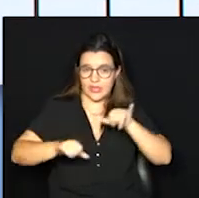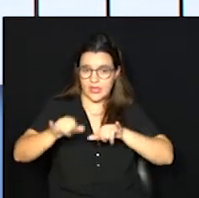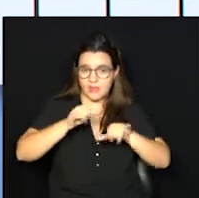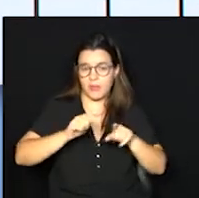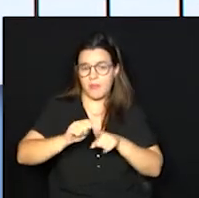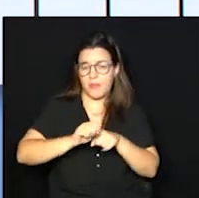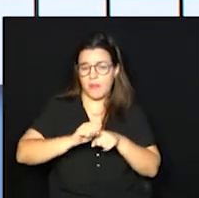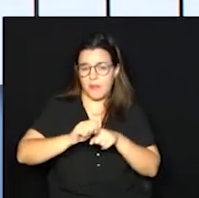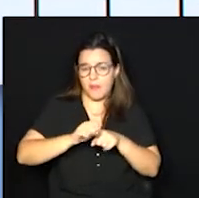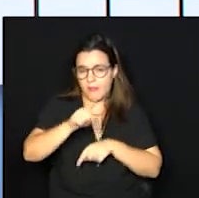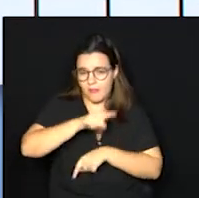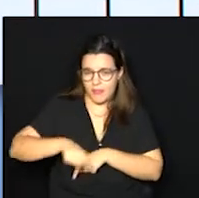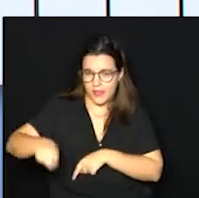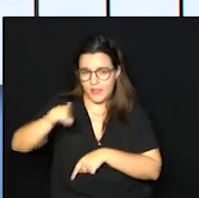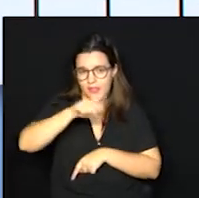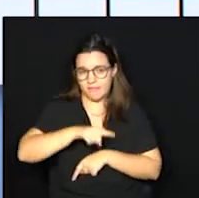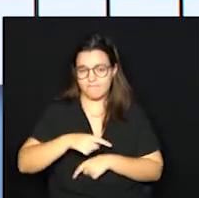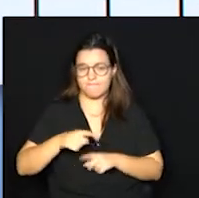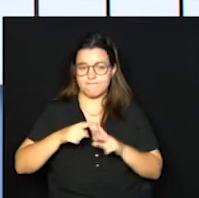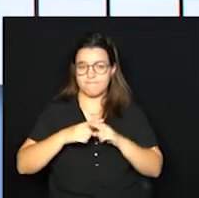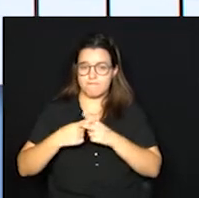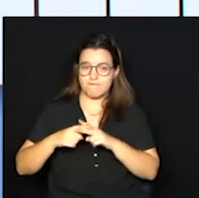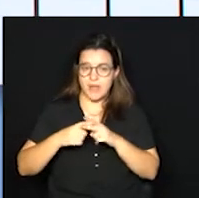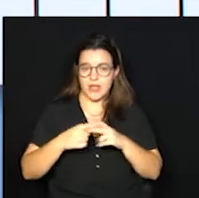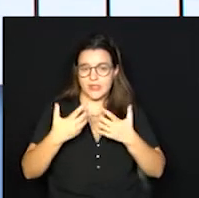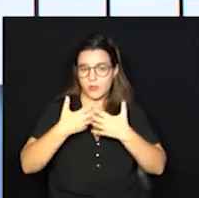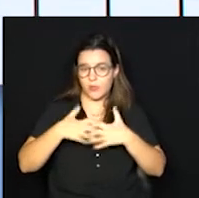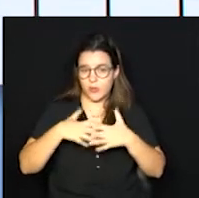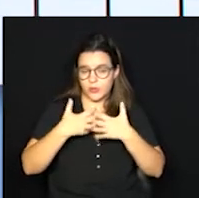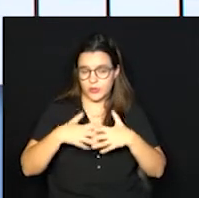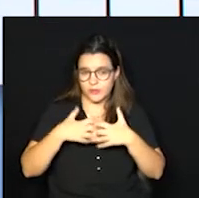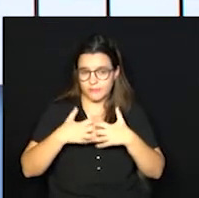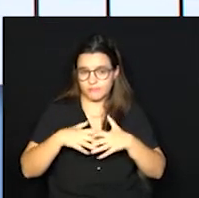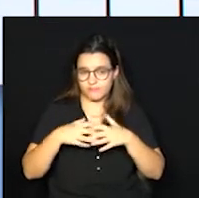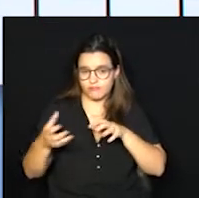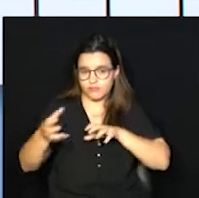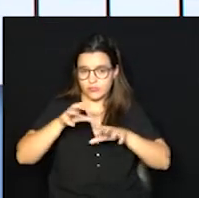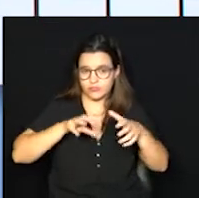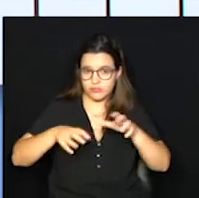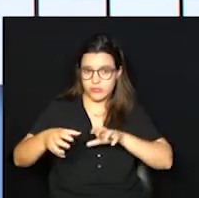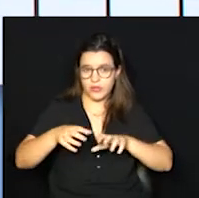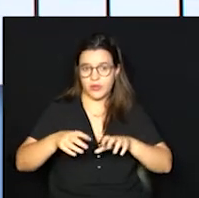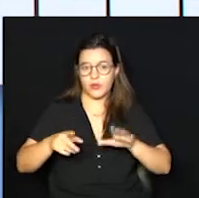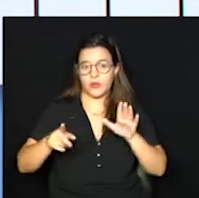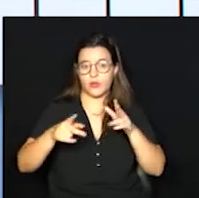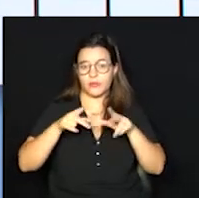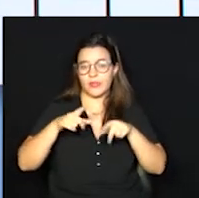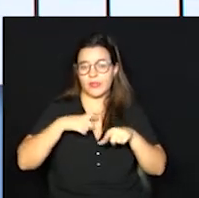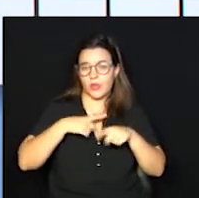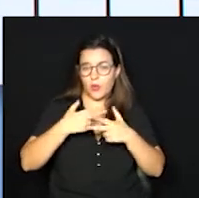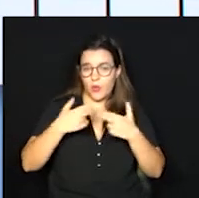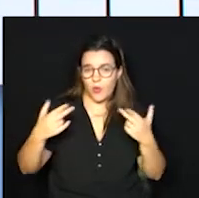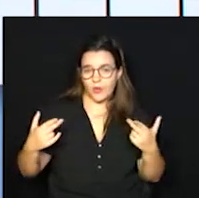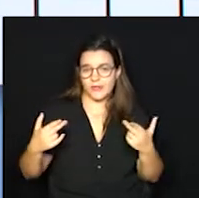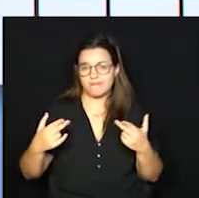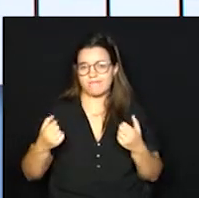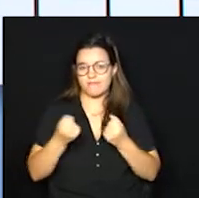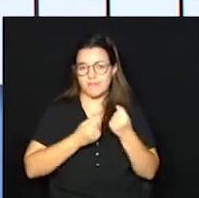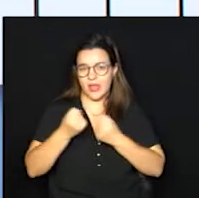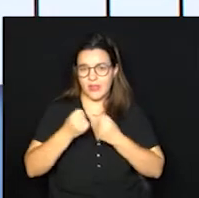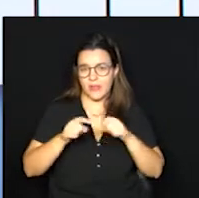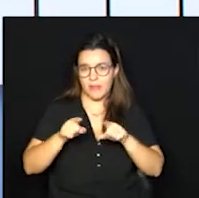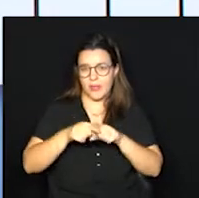pneus, peças para motores de ignição, acessórios para veículos e polímeros. E o que a gente teve